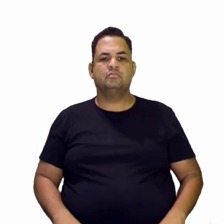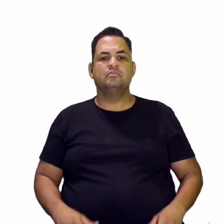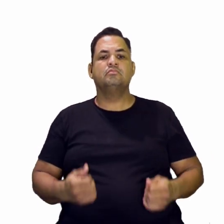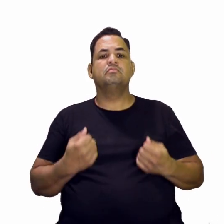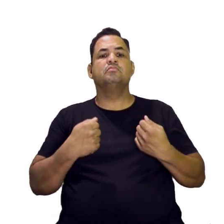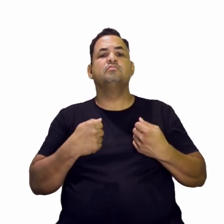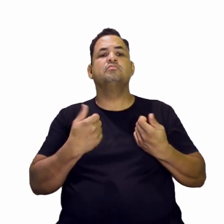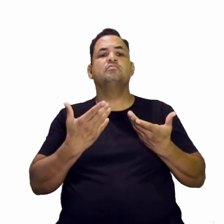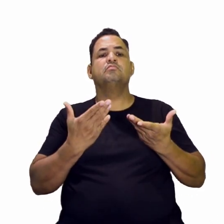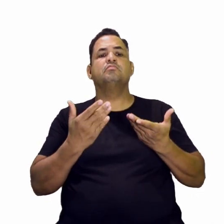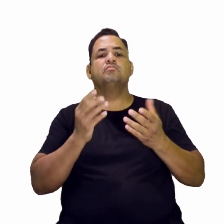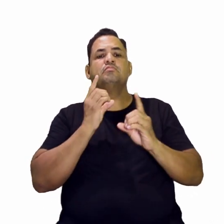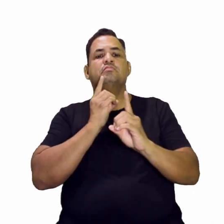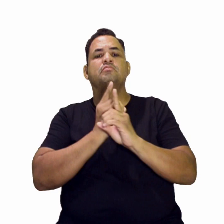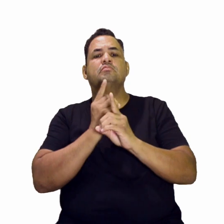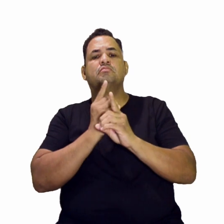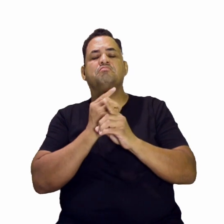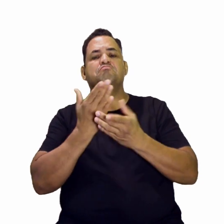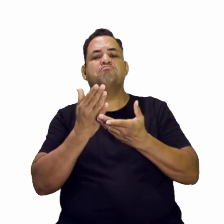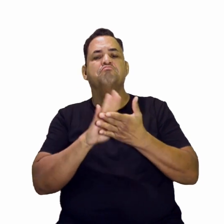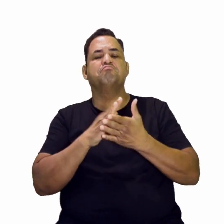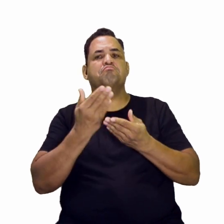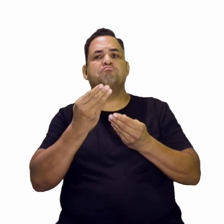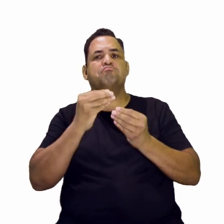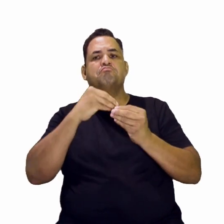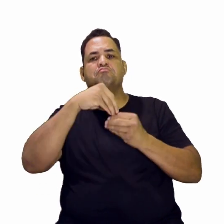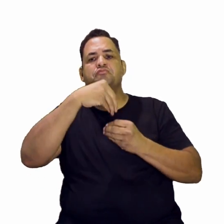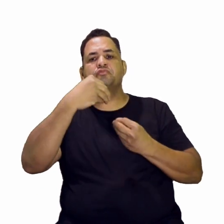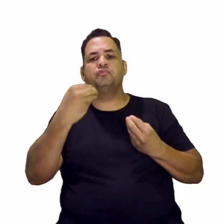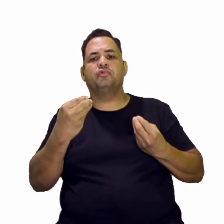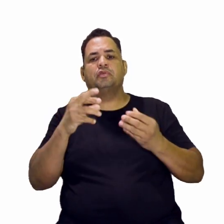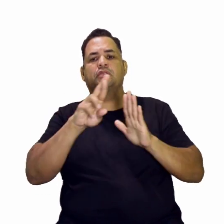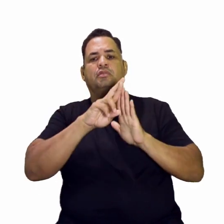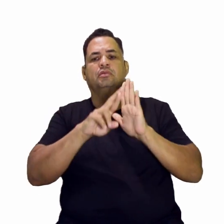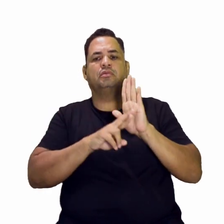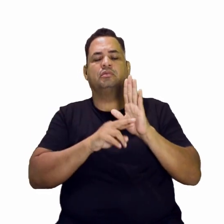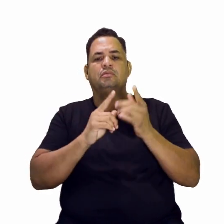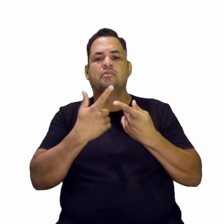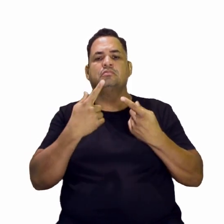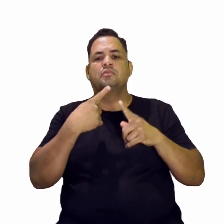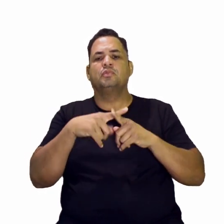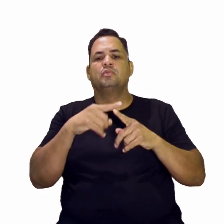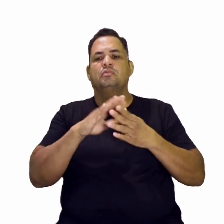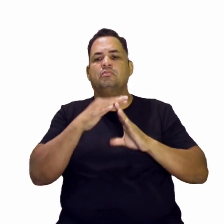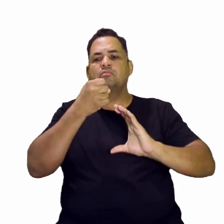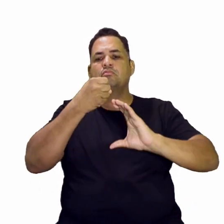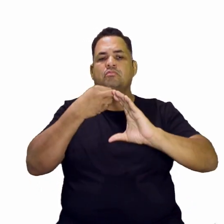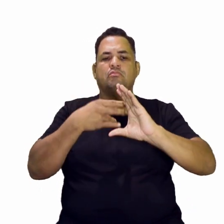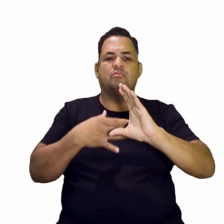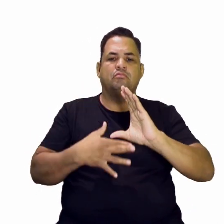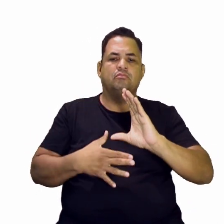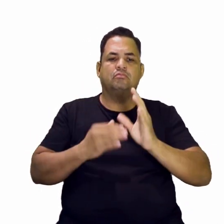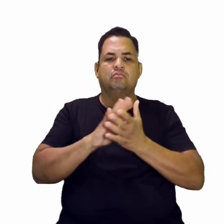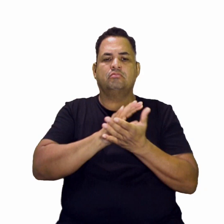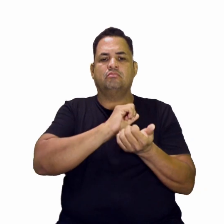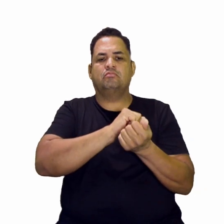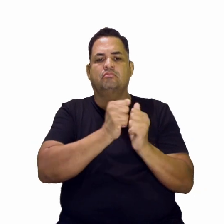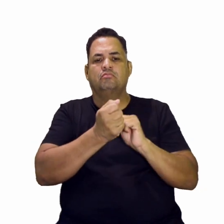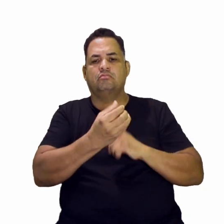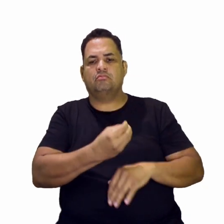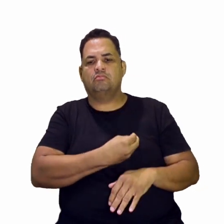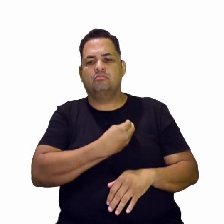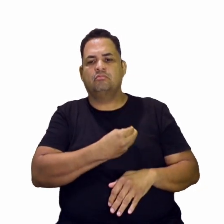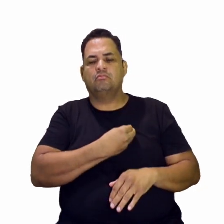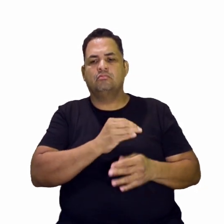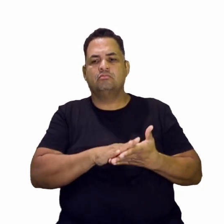como podemos encontrar exceções em funções de fatores diversos, como a adaptação de